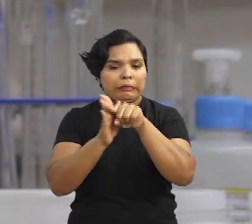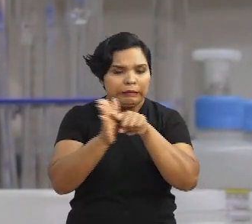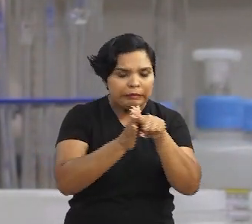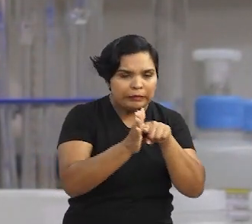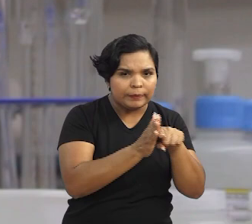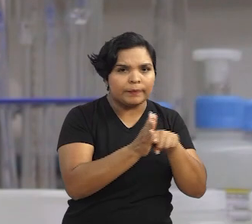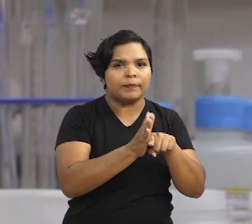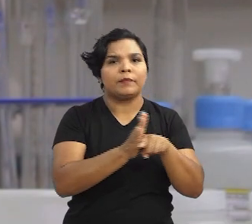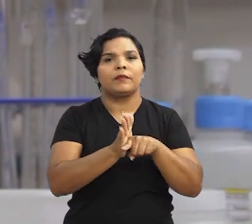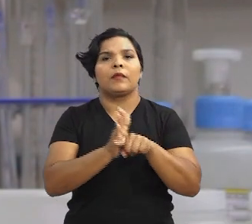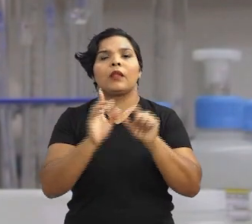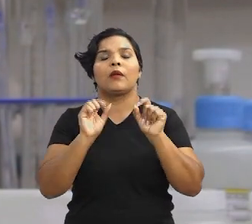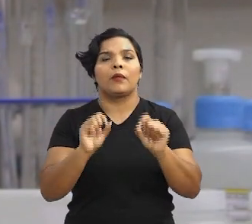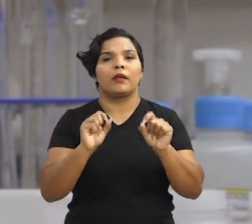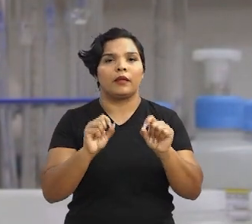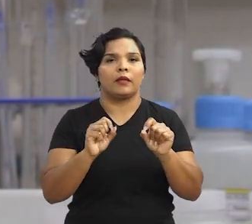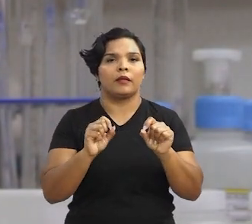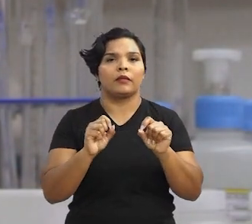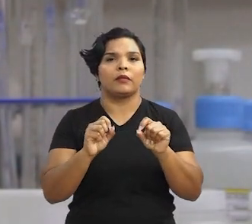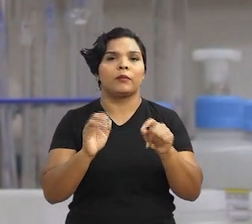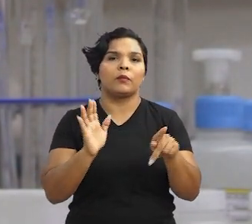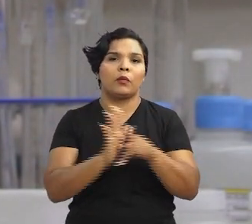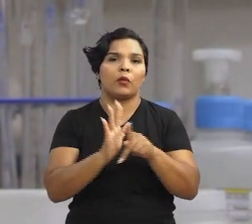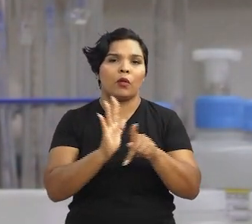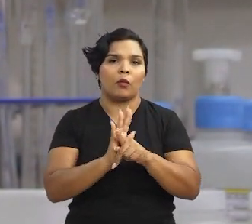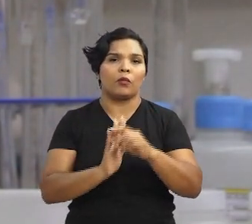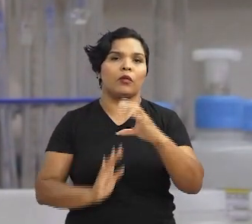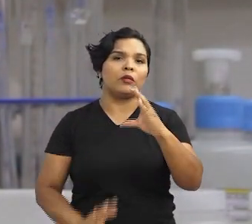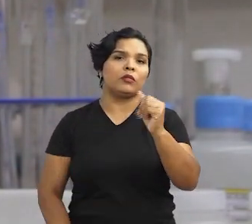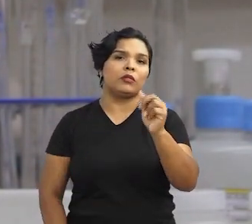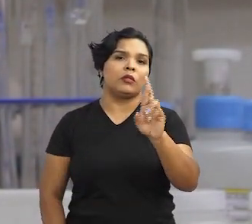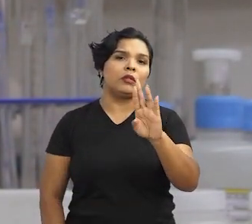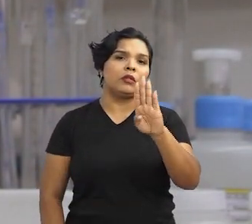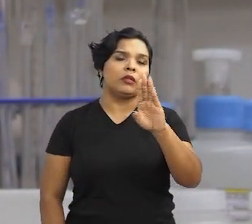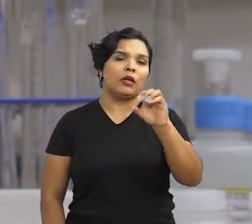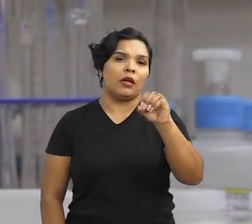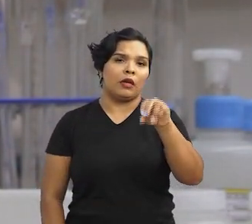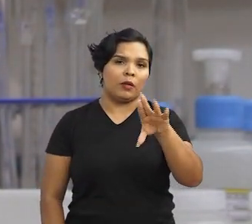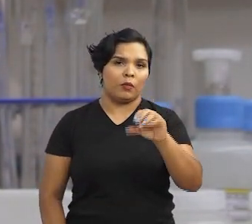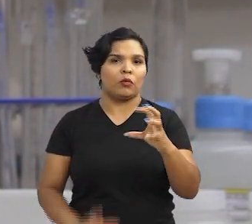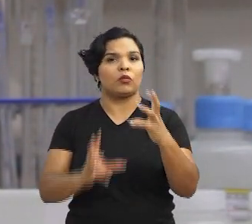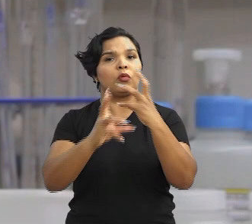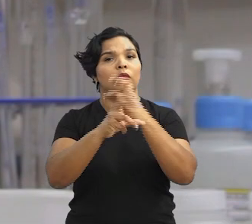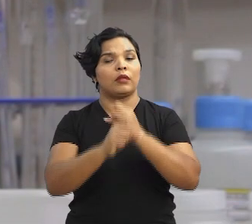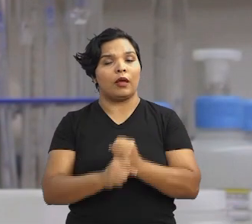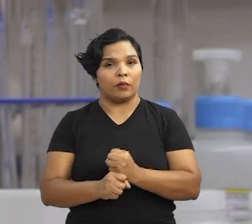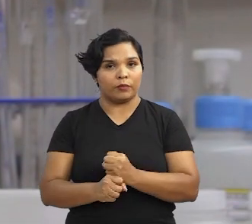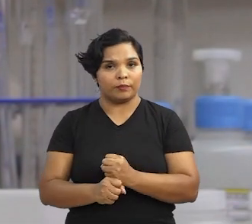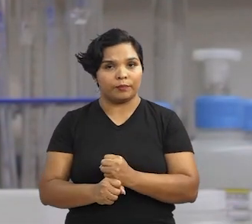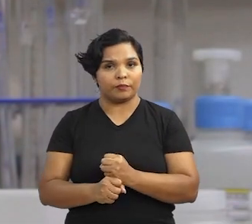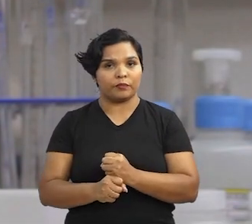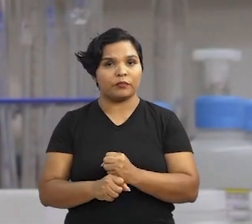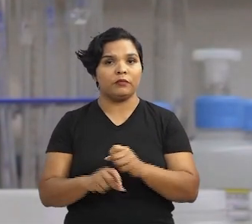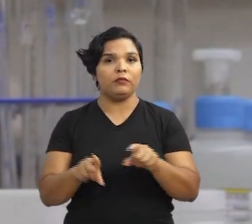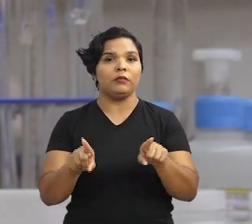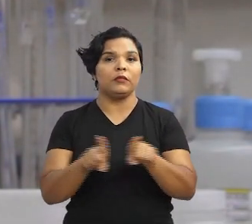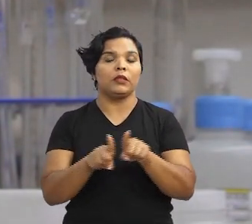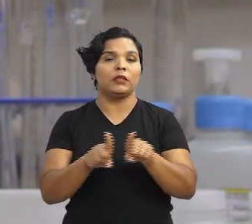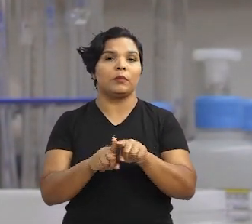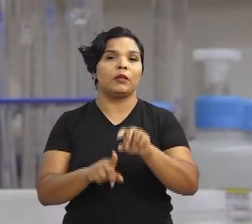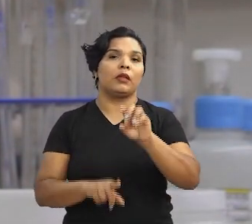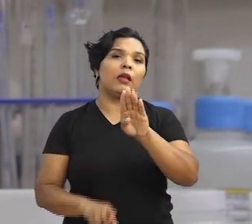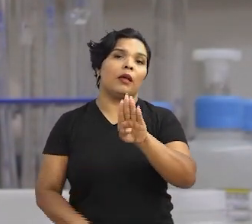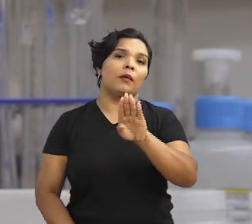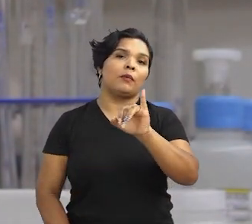algumas análises. Entre elas foram realizadas análises de carbono orgânico total, fracionamento físico da matéria orgânica e